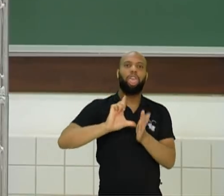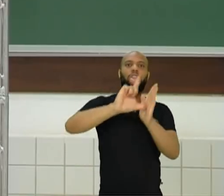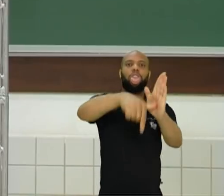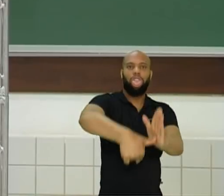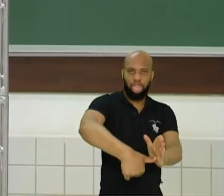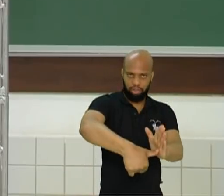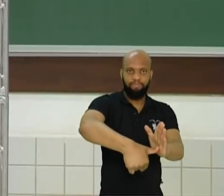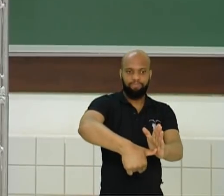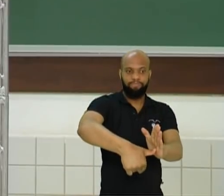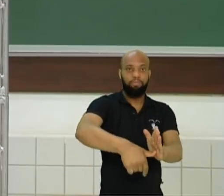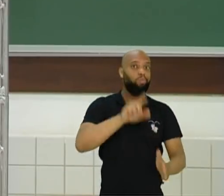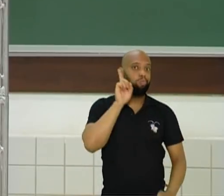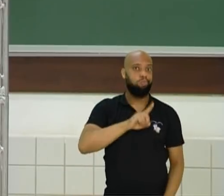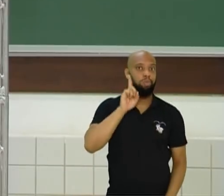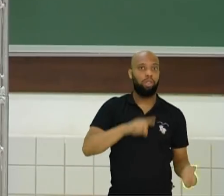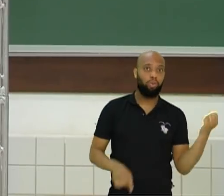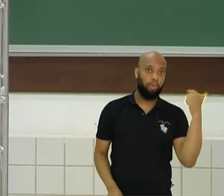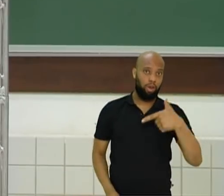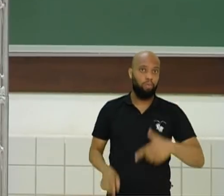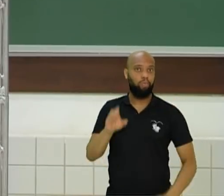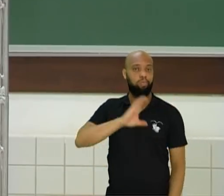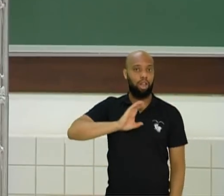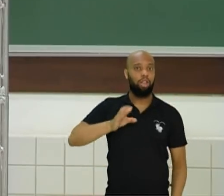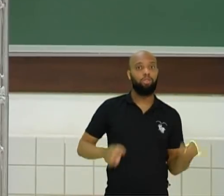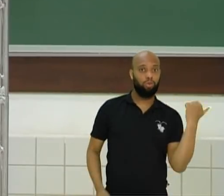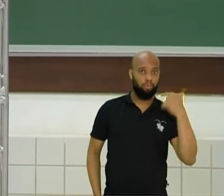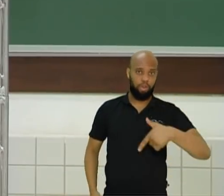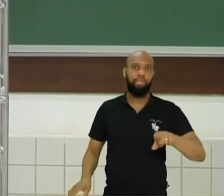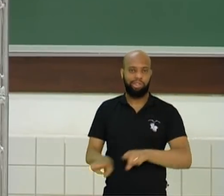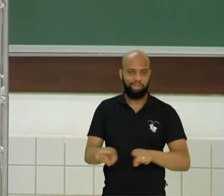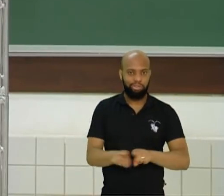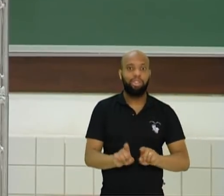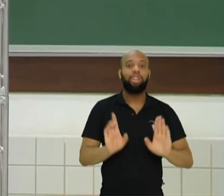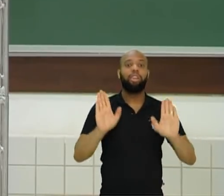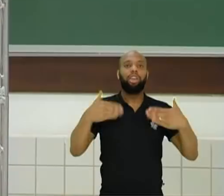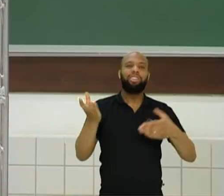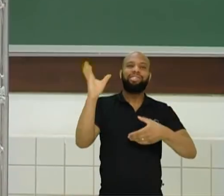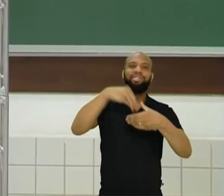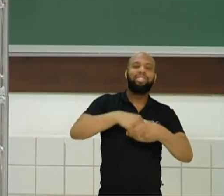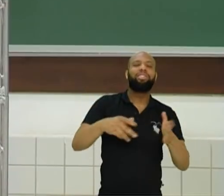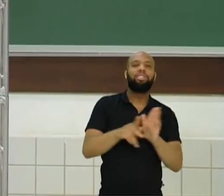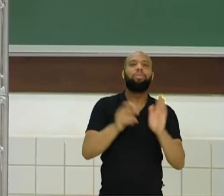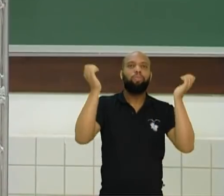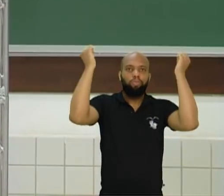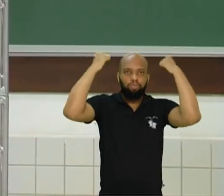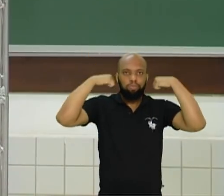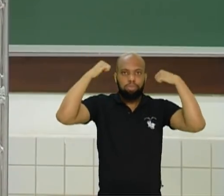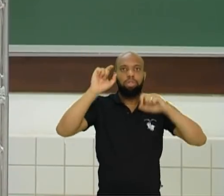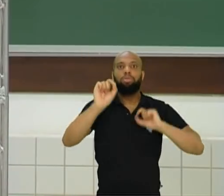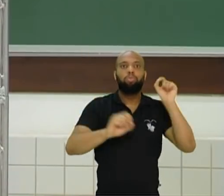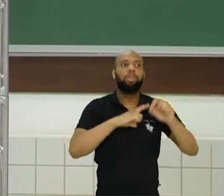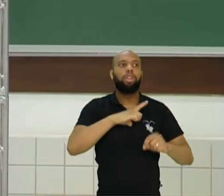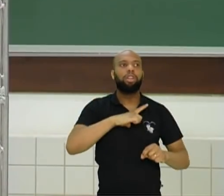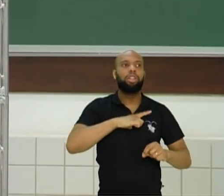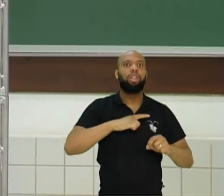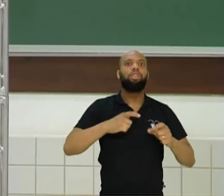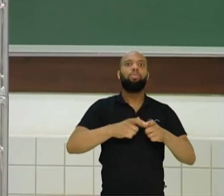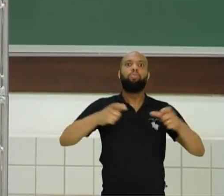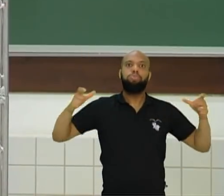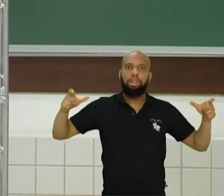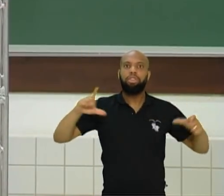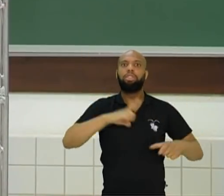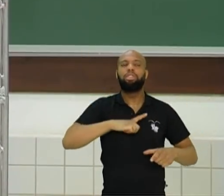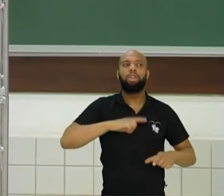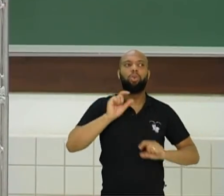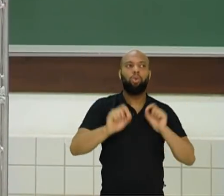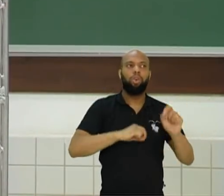depois, né, dos Estados Unidos, do Canadá. E assim, lá no México, né, o que tem de abundante no